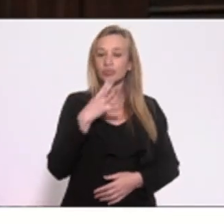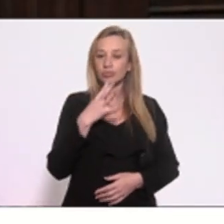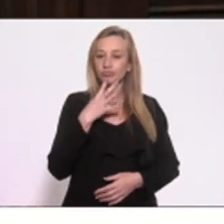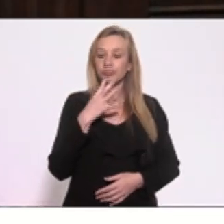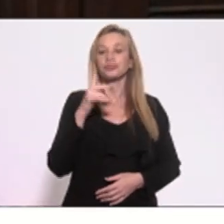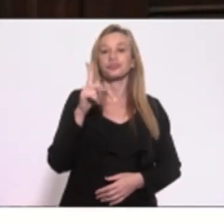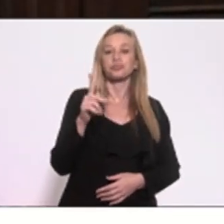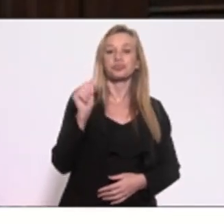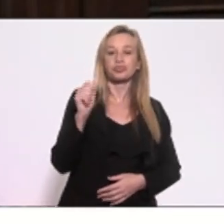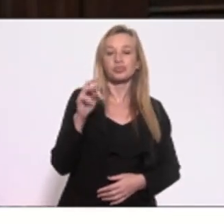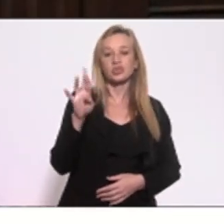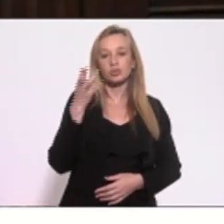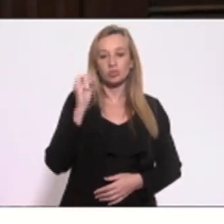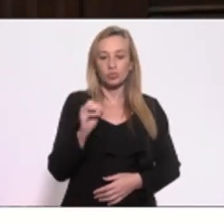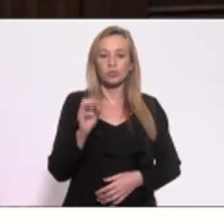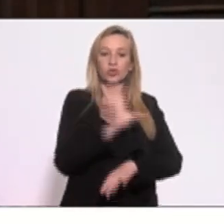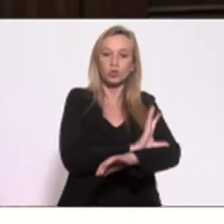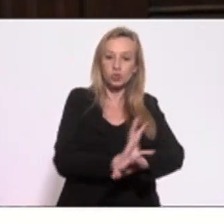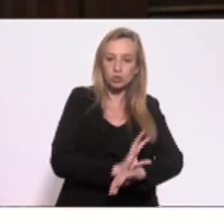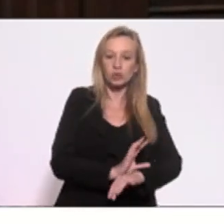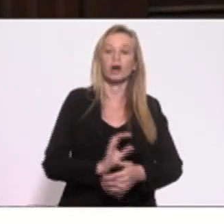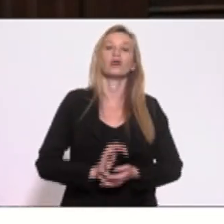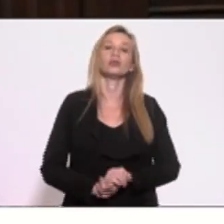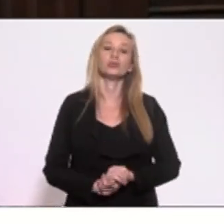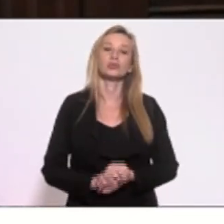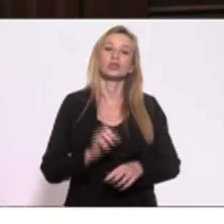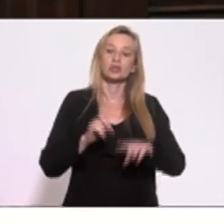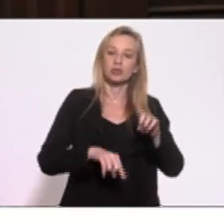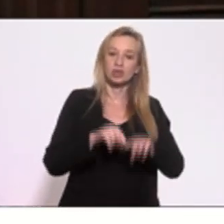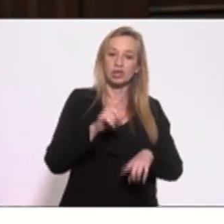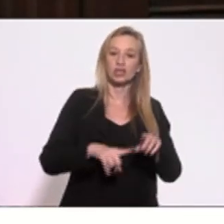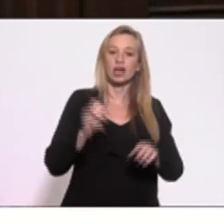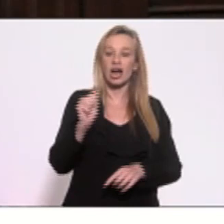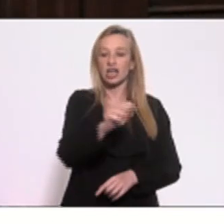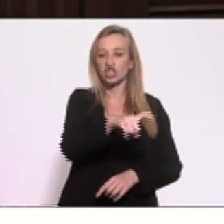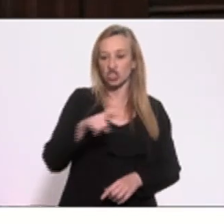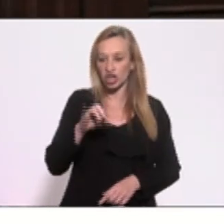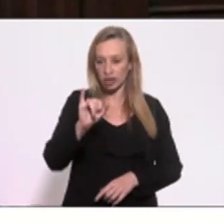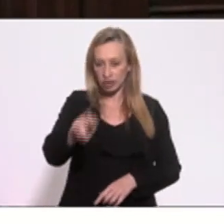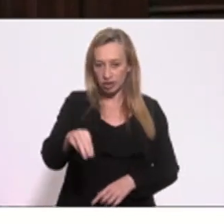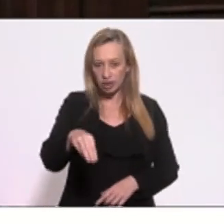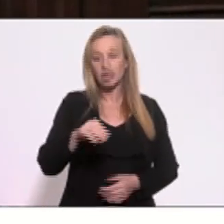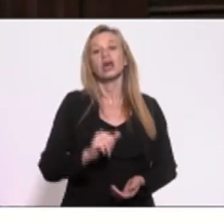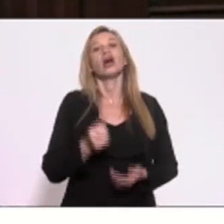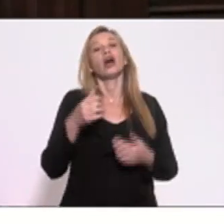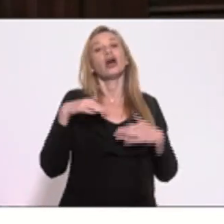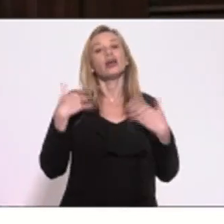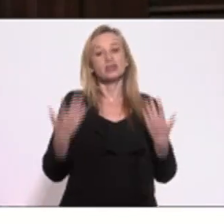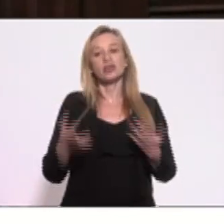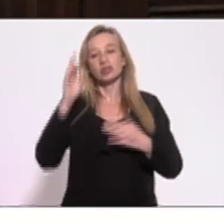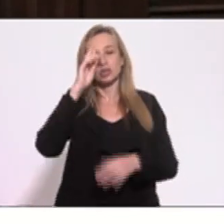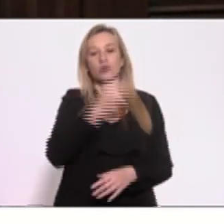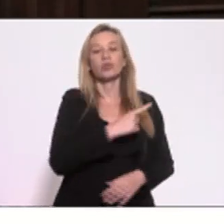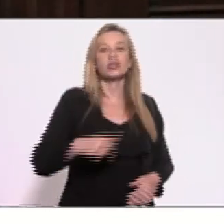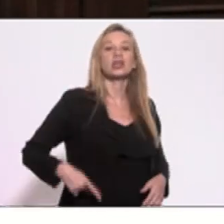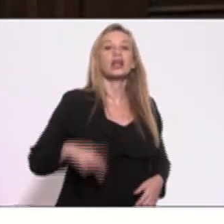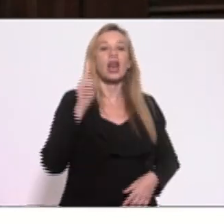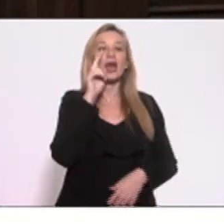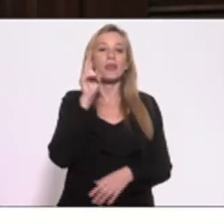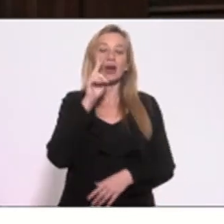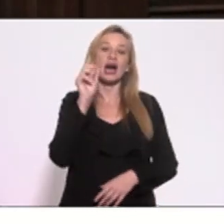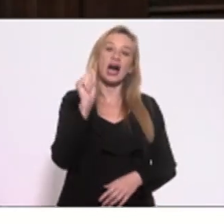do patrimônio cultural de natureza imaterial desse axé. Então, senhor presidente, lembrar que o Axé